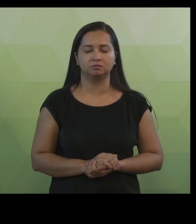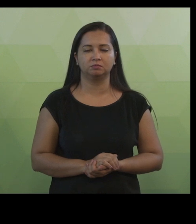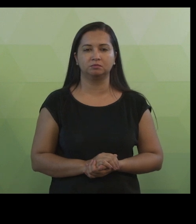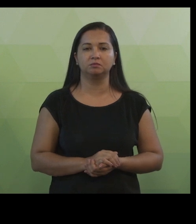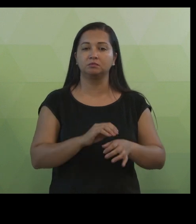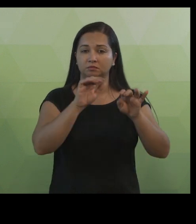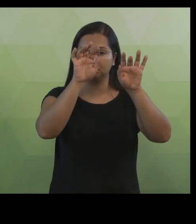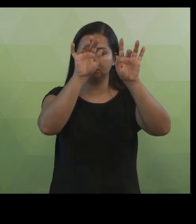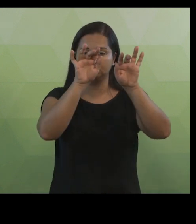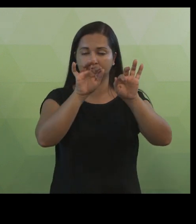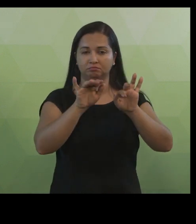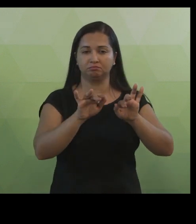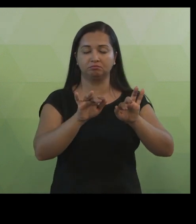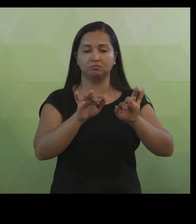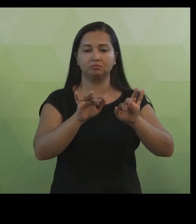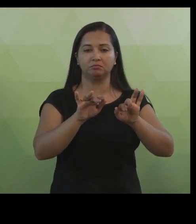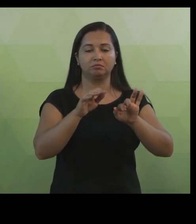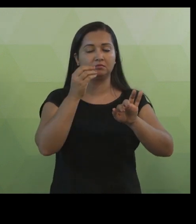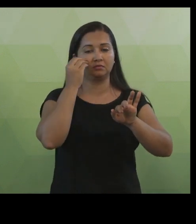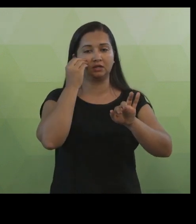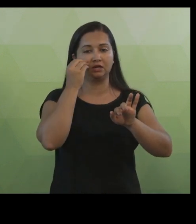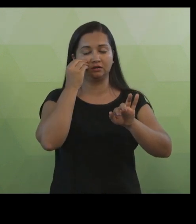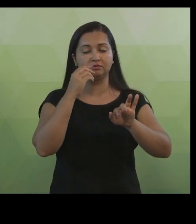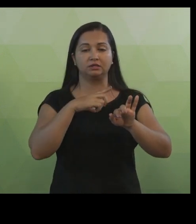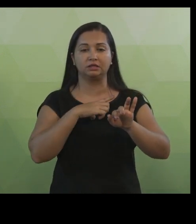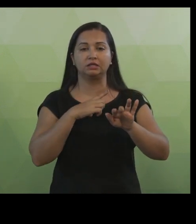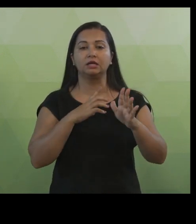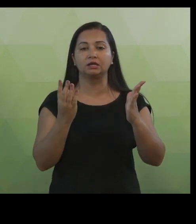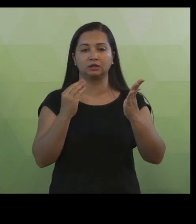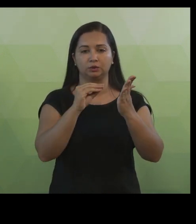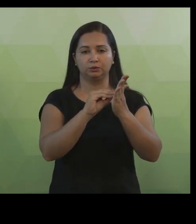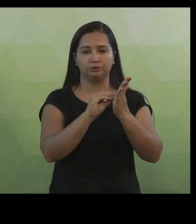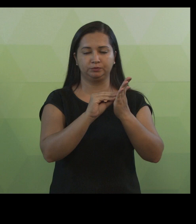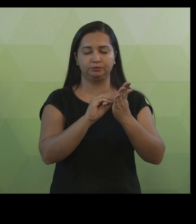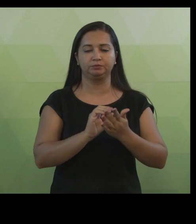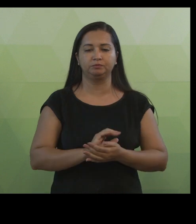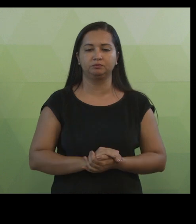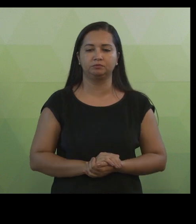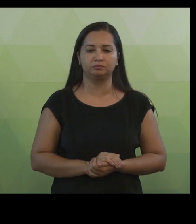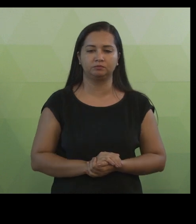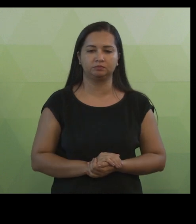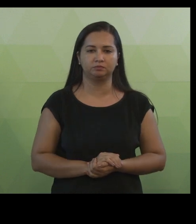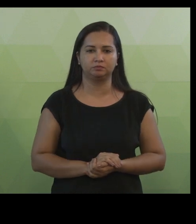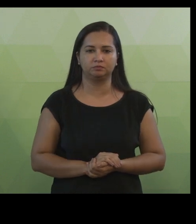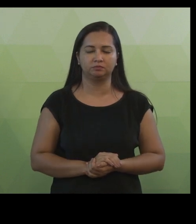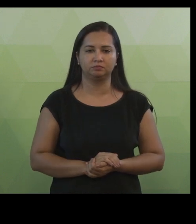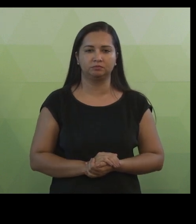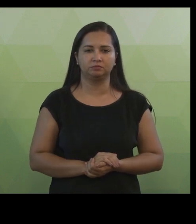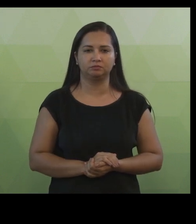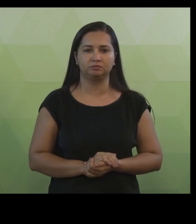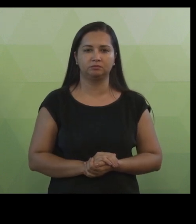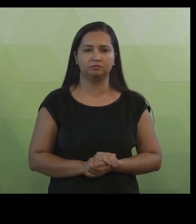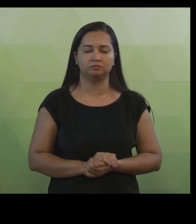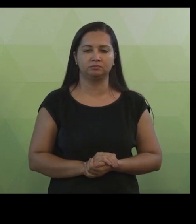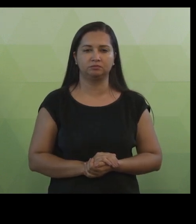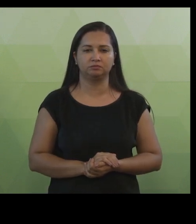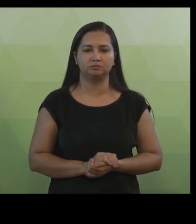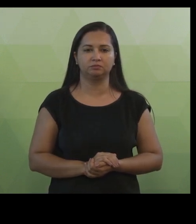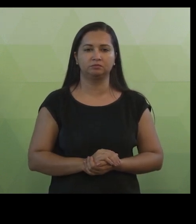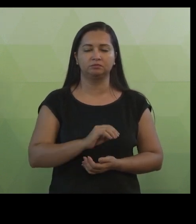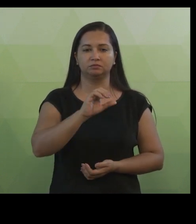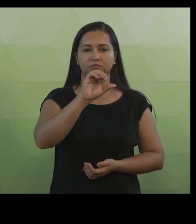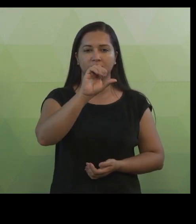switch case é similar, só que ele tem algumas características particulares